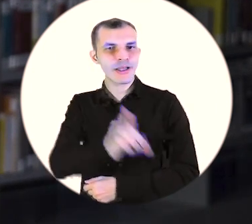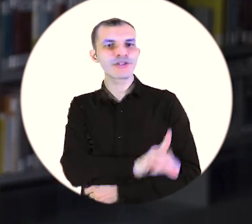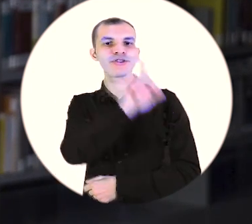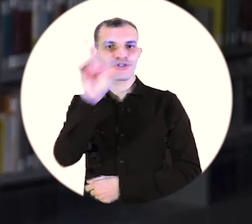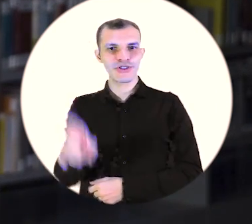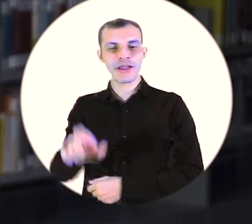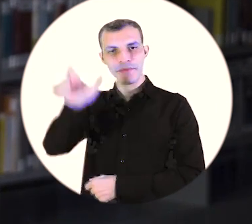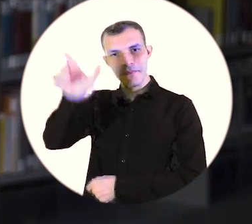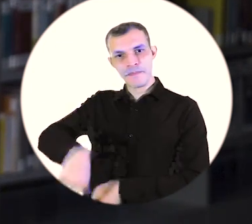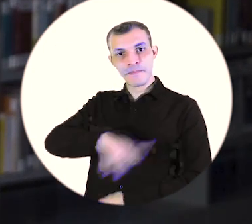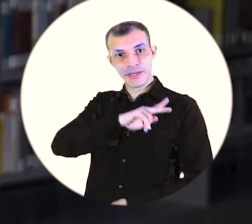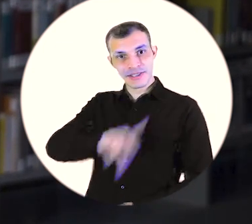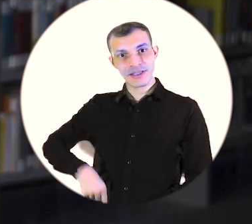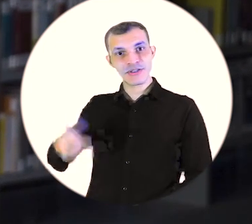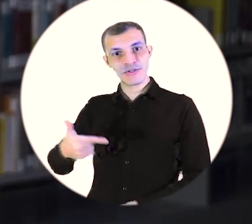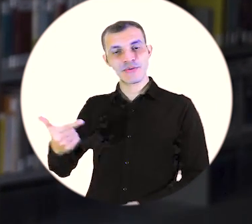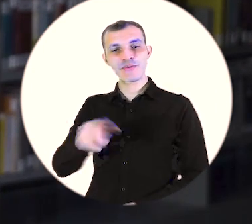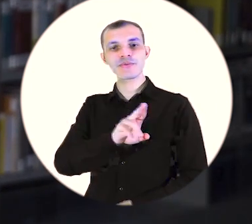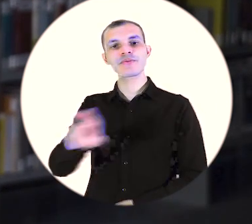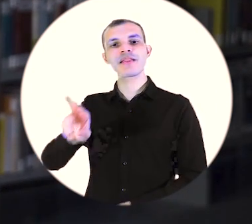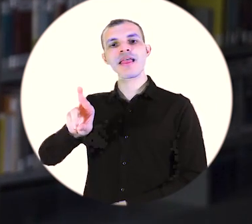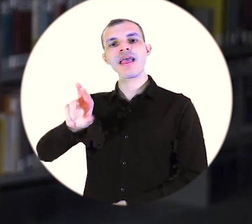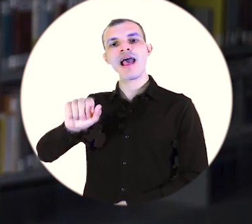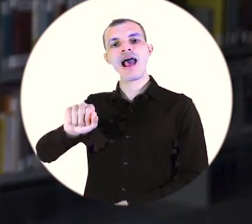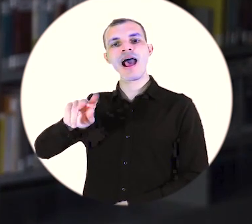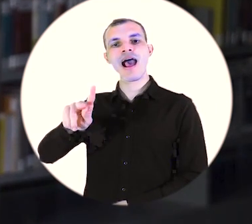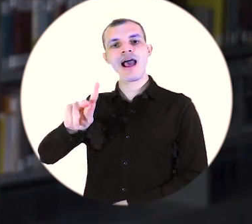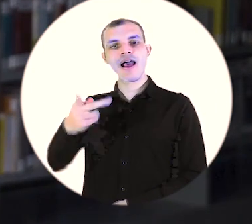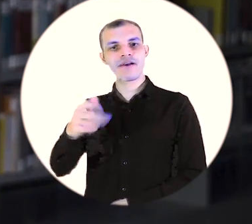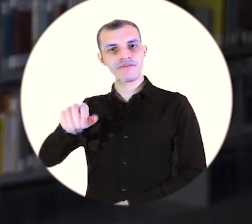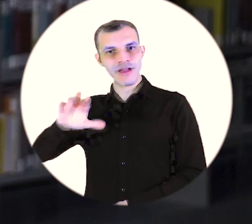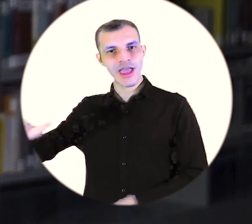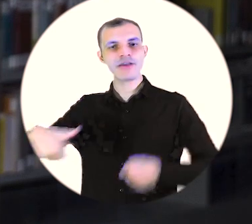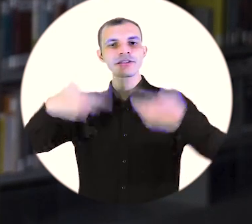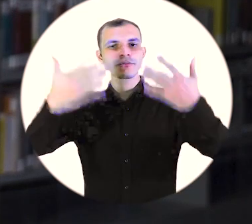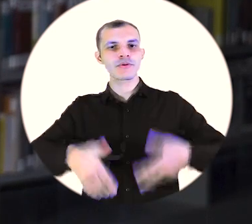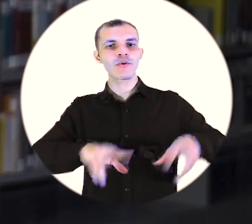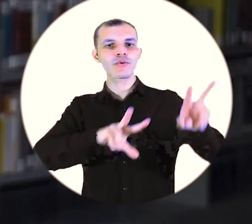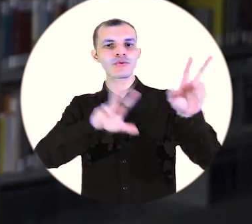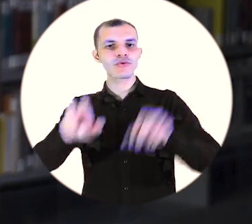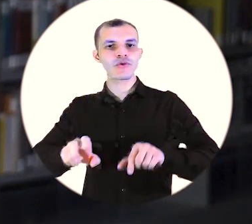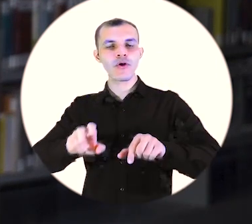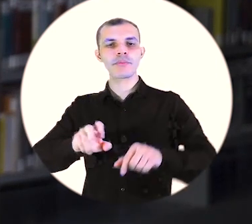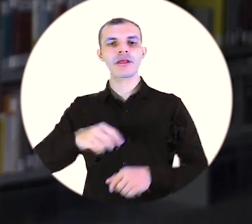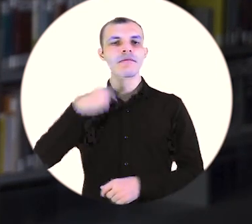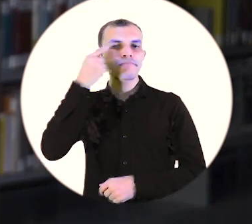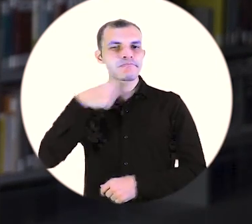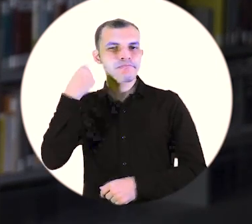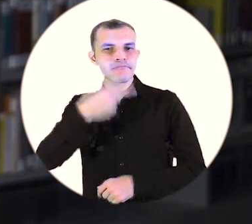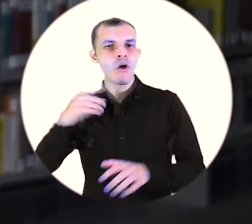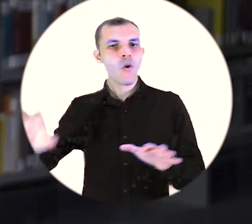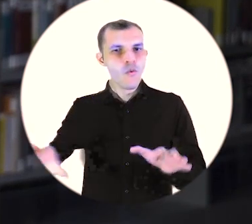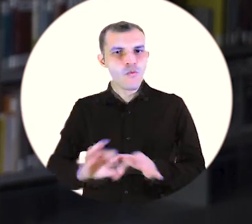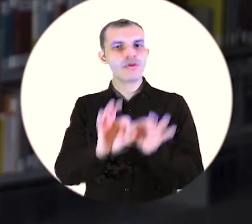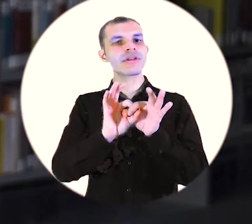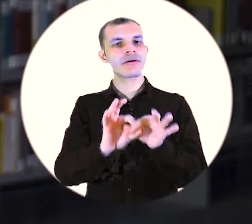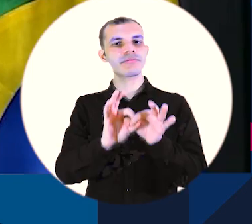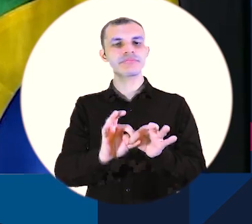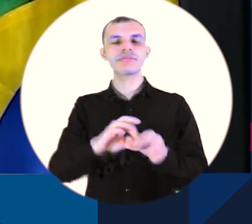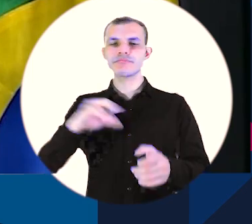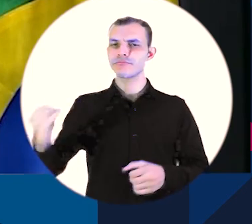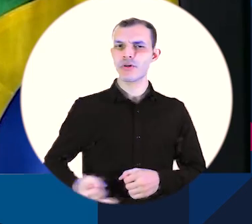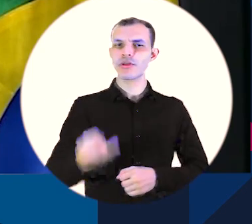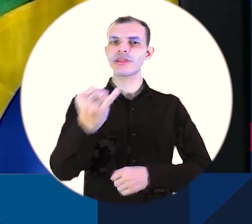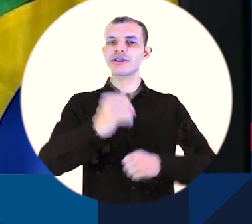o vice-presidente da OAB Nacional, Rafael Horne, falou da união da advocacia em um momento desafiador para a classe.